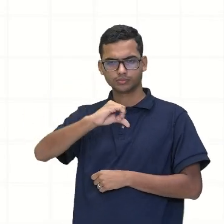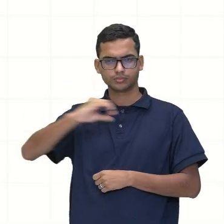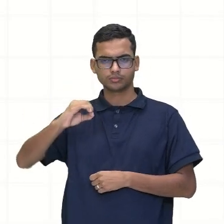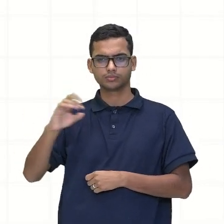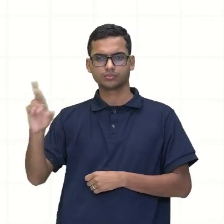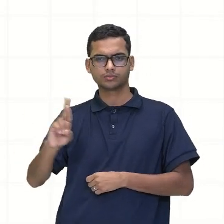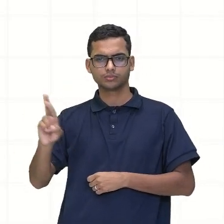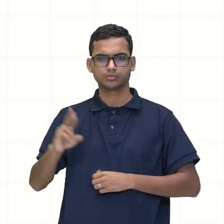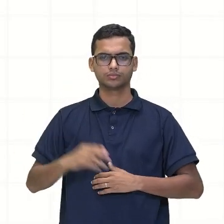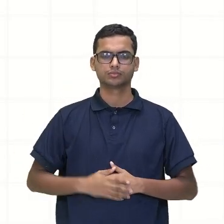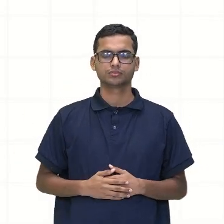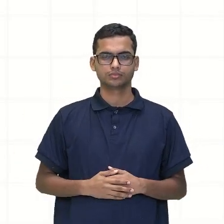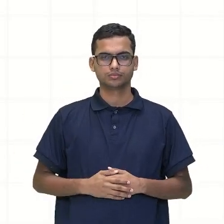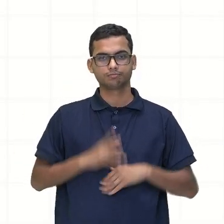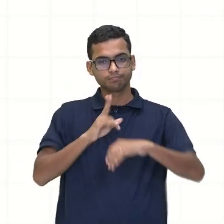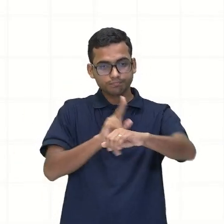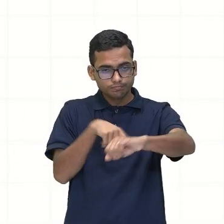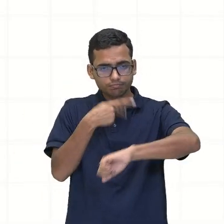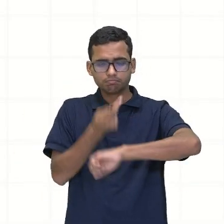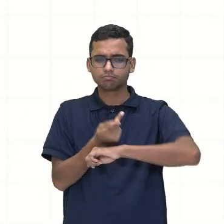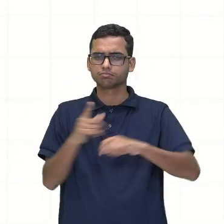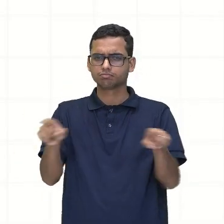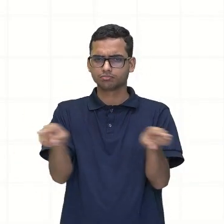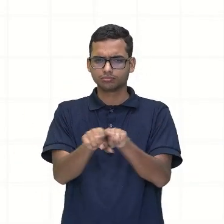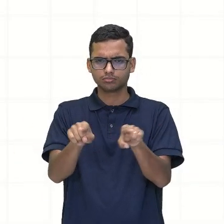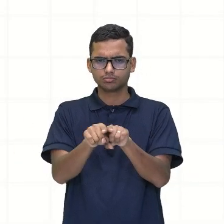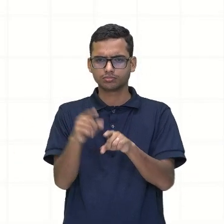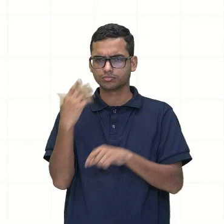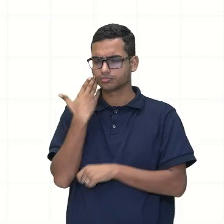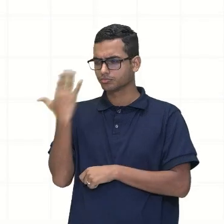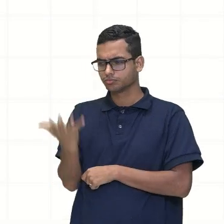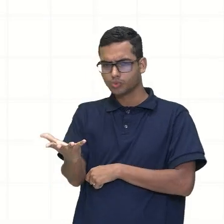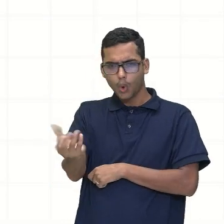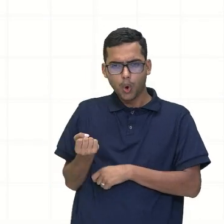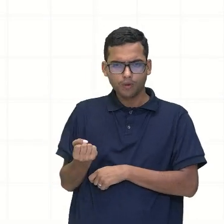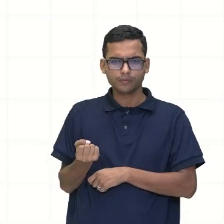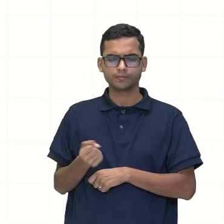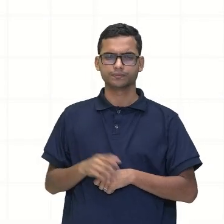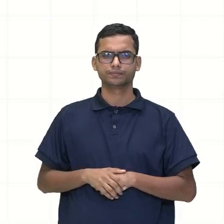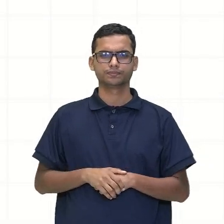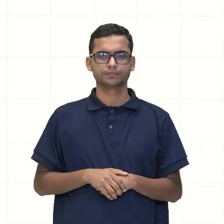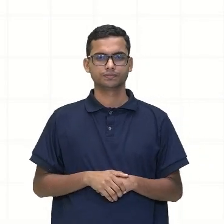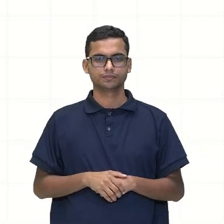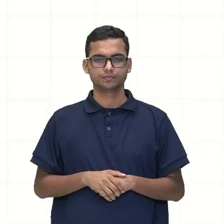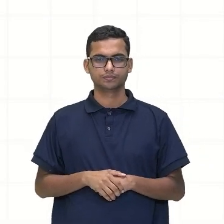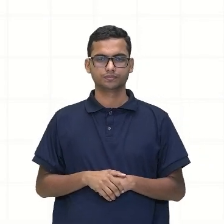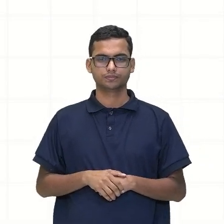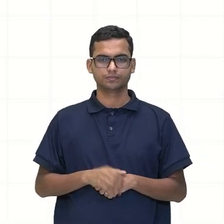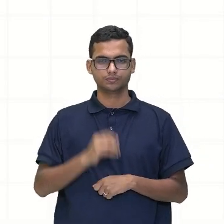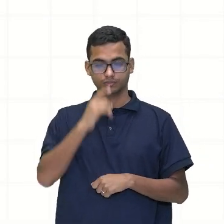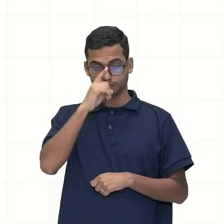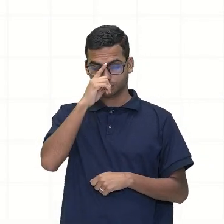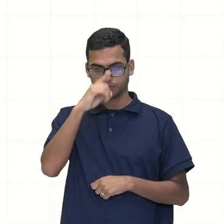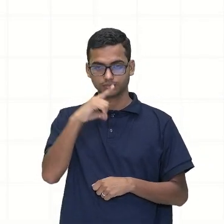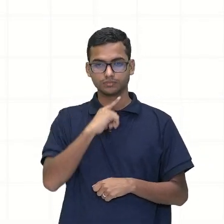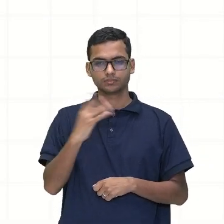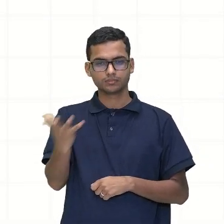R$90. Depois, ele efetuou um saque. Tá? Ele efetuou um saque